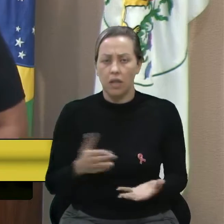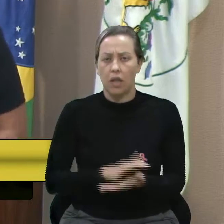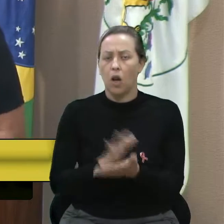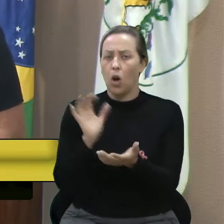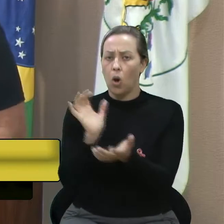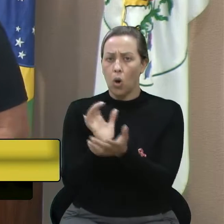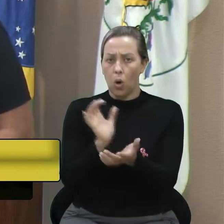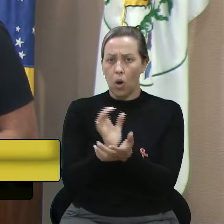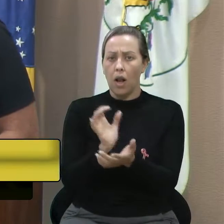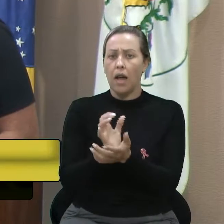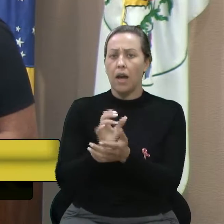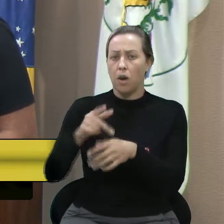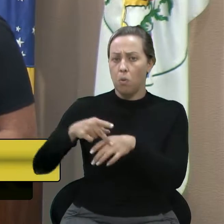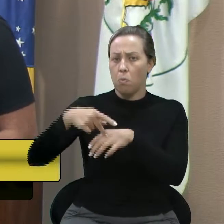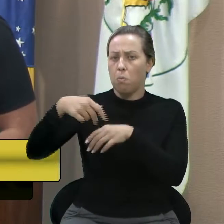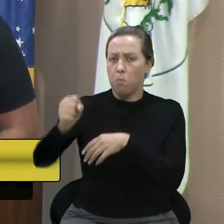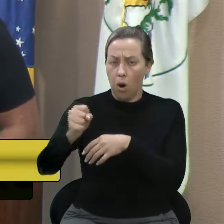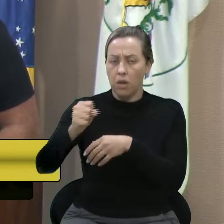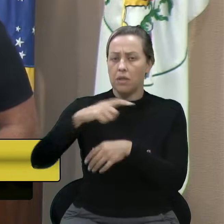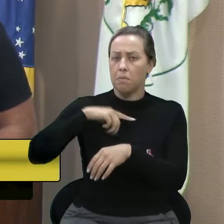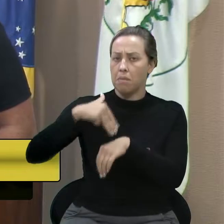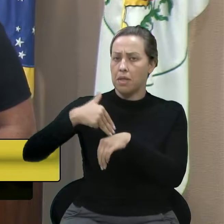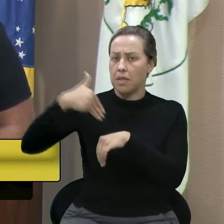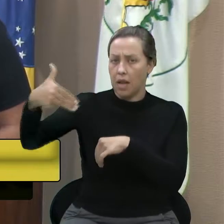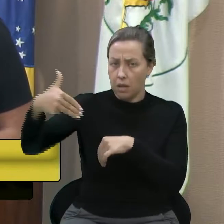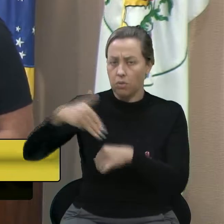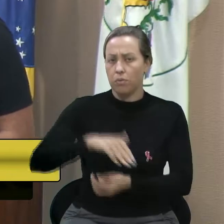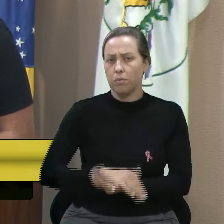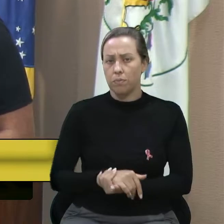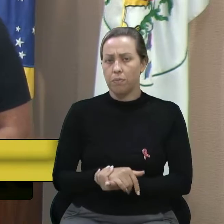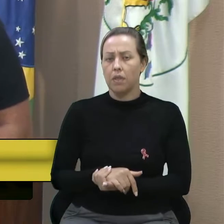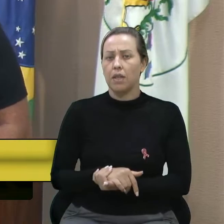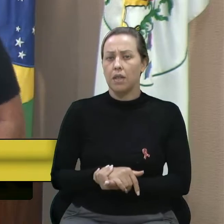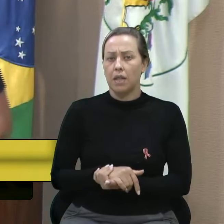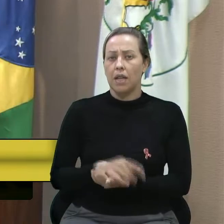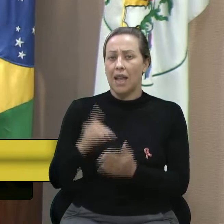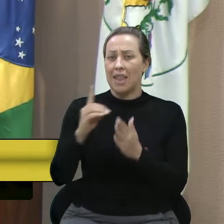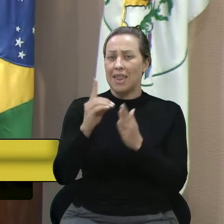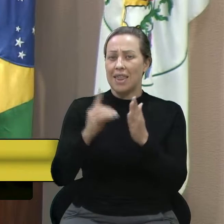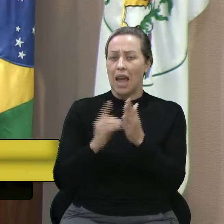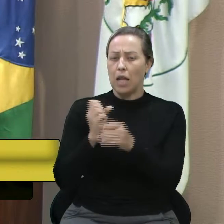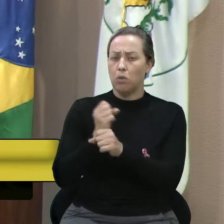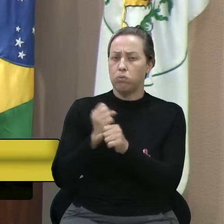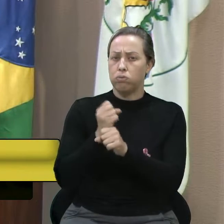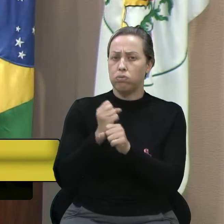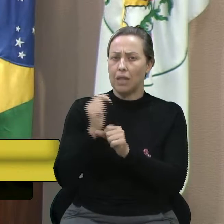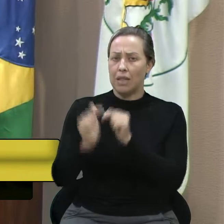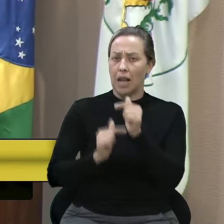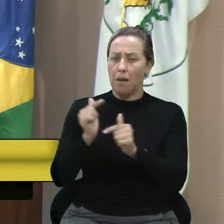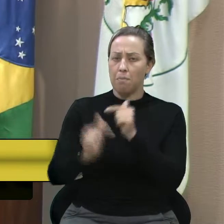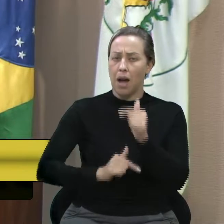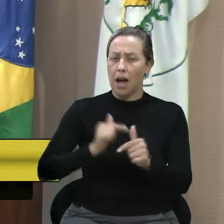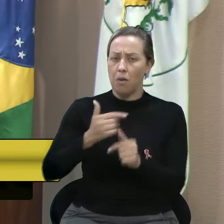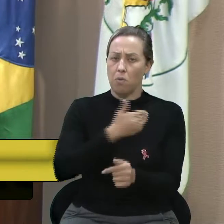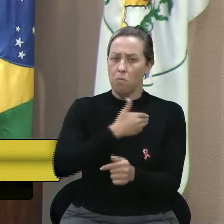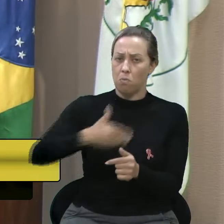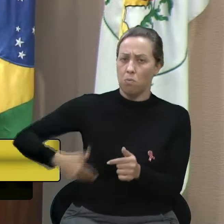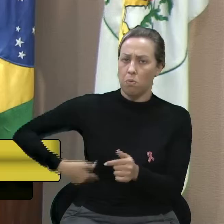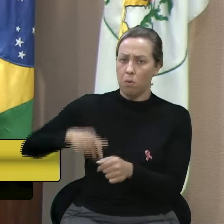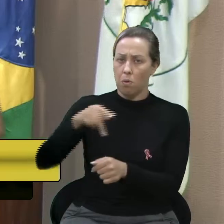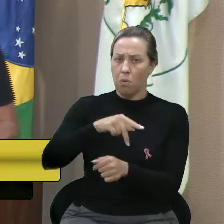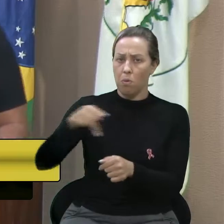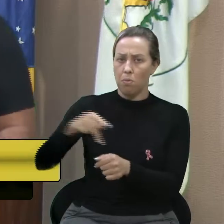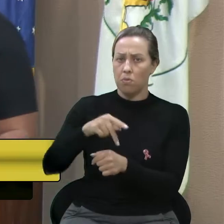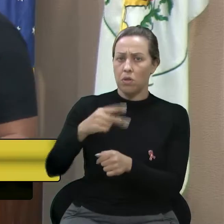Colegas com pós-graduação, com mestrado, com décadas de trabalho ao serviço público estadual e que